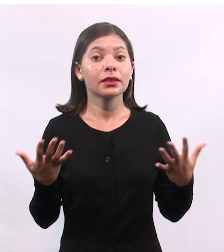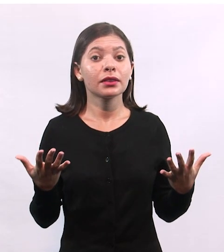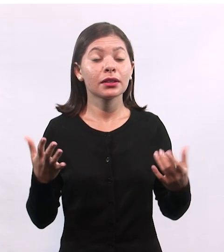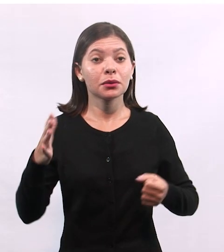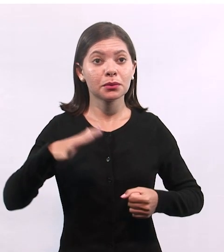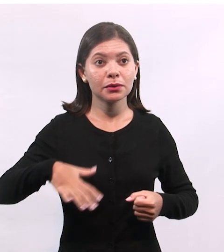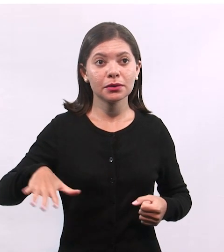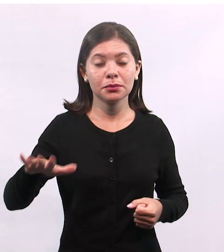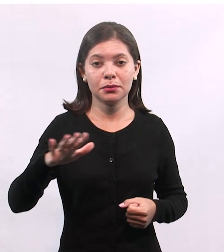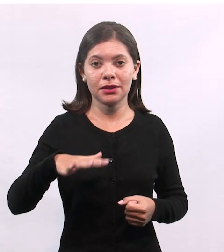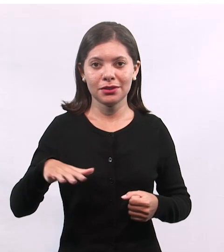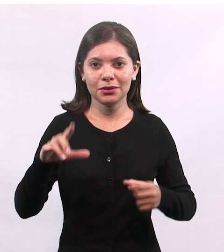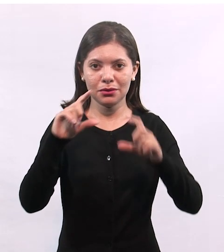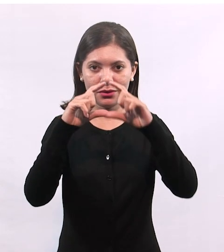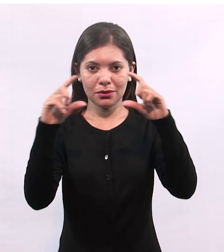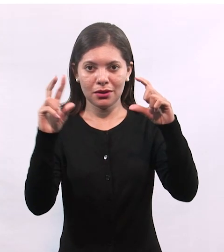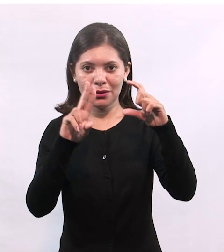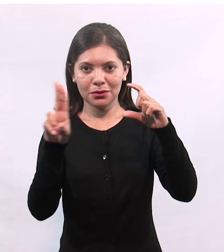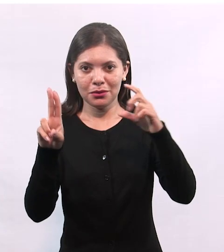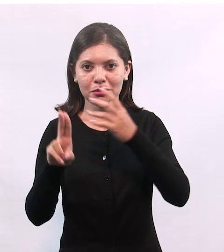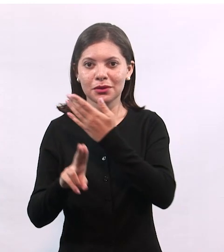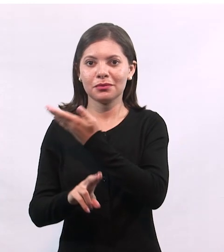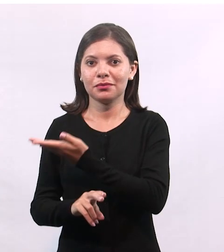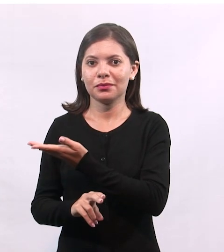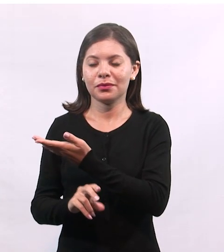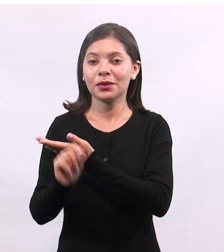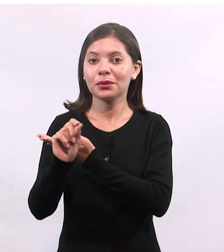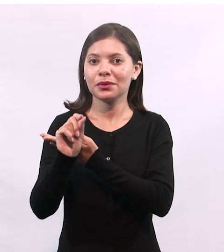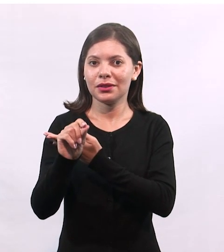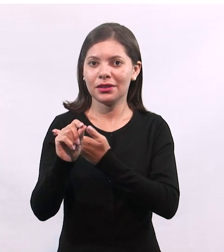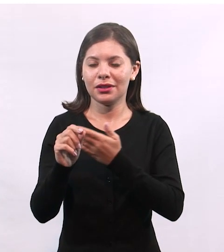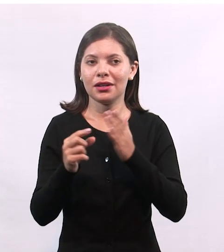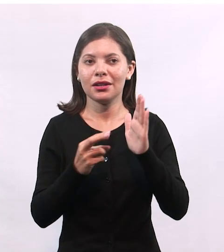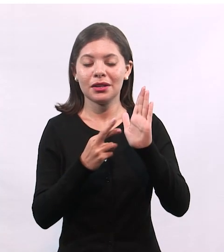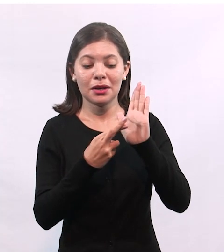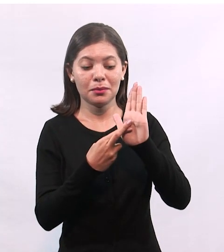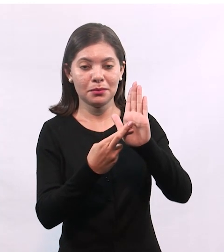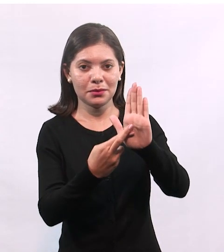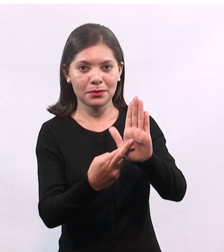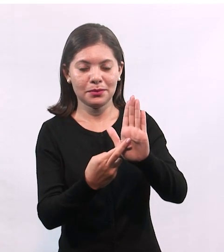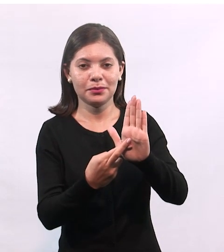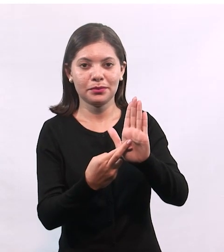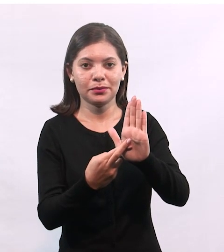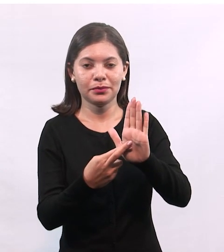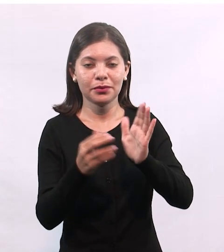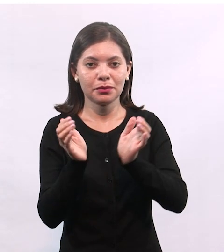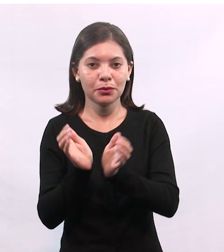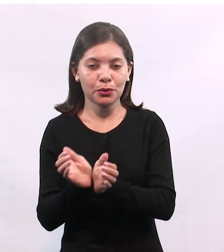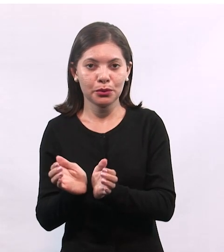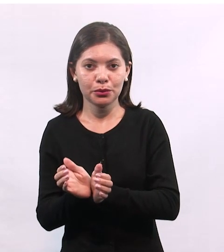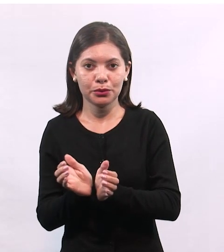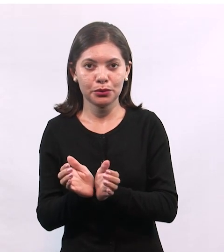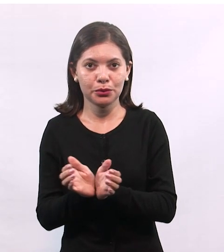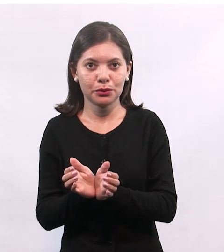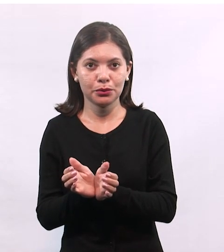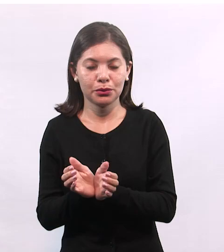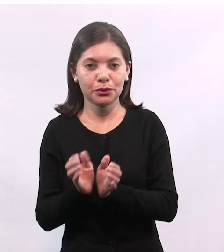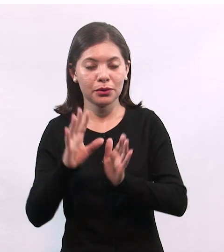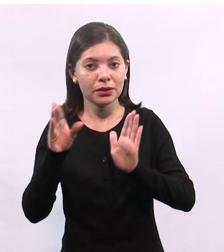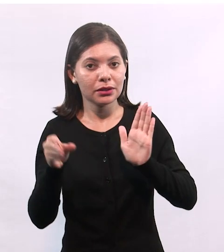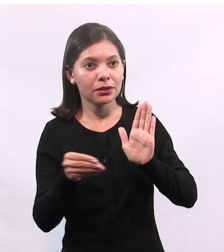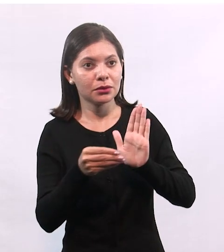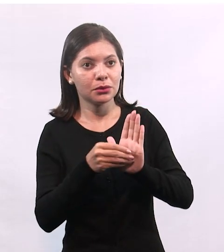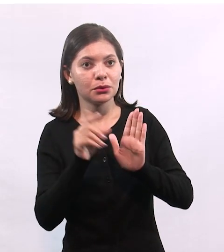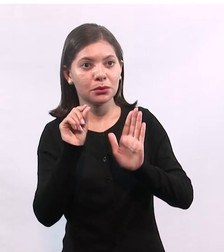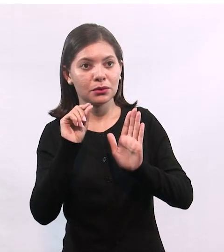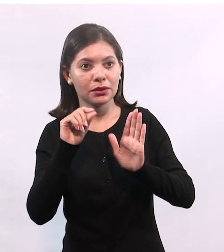o espaço amostral ele vai ser toda a representação do meu conjunto que inclui